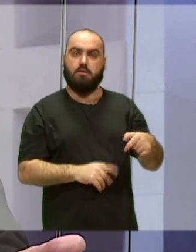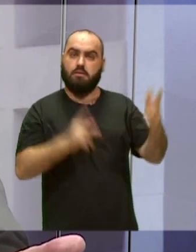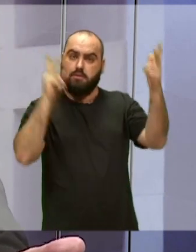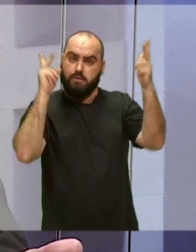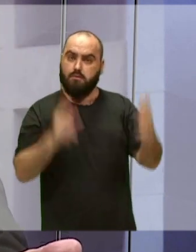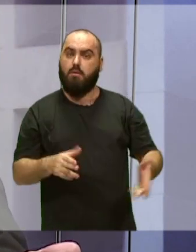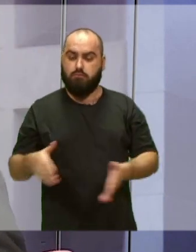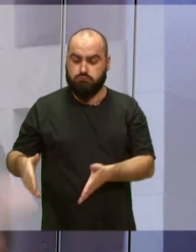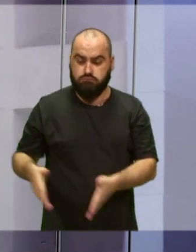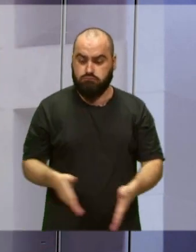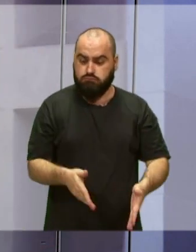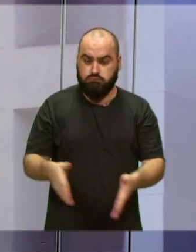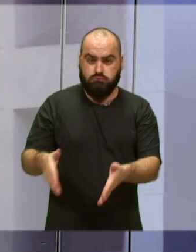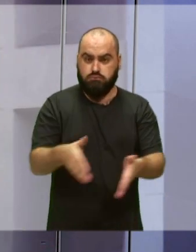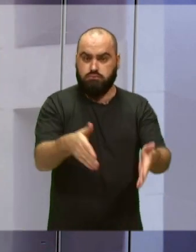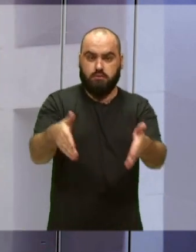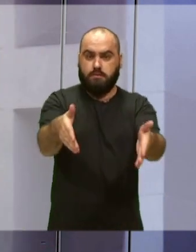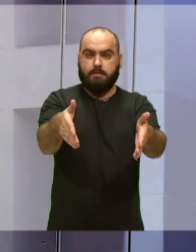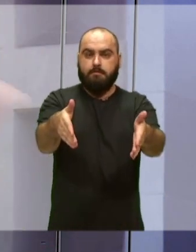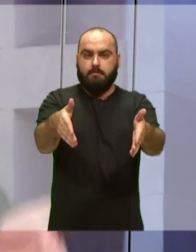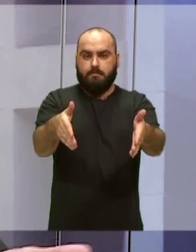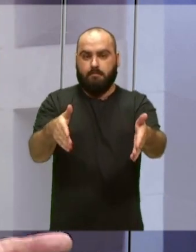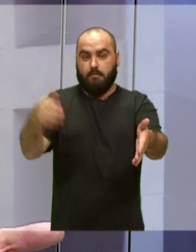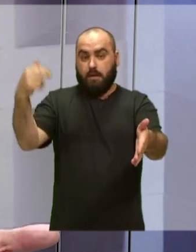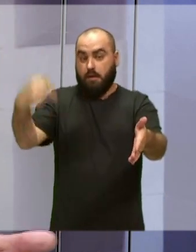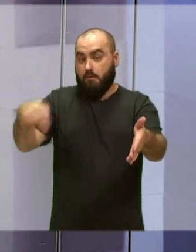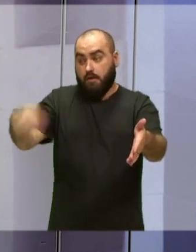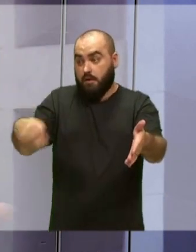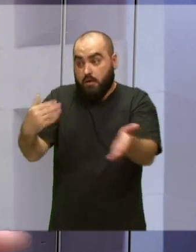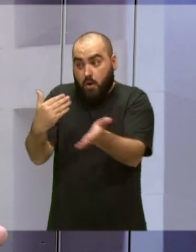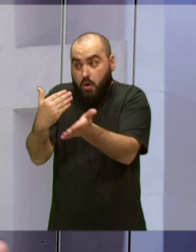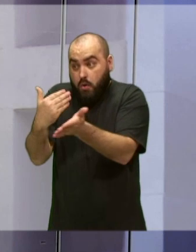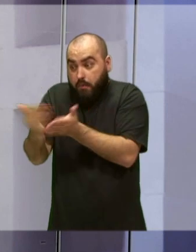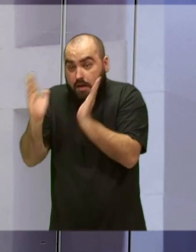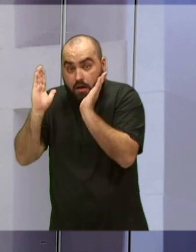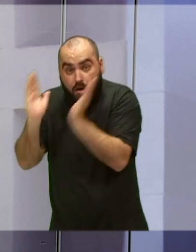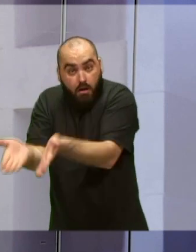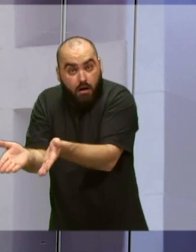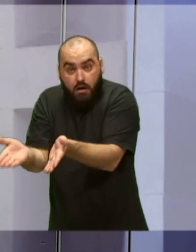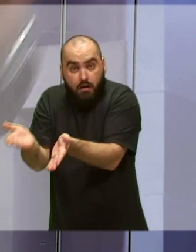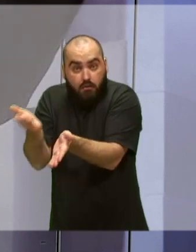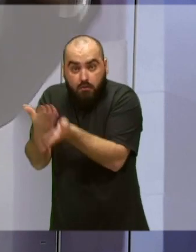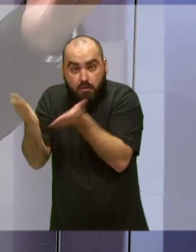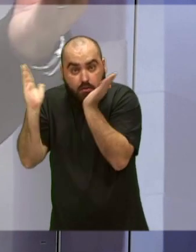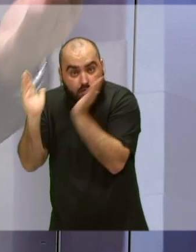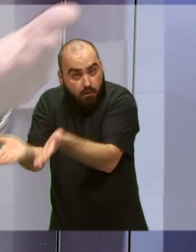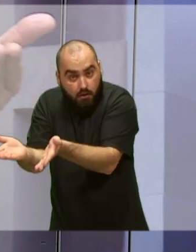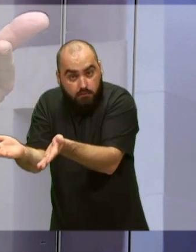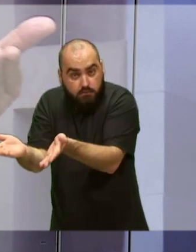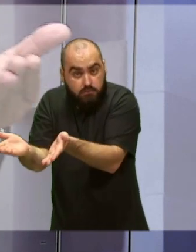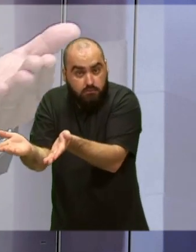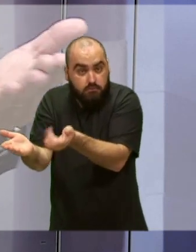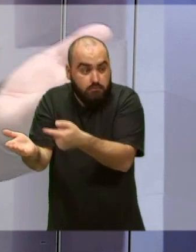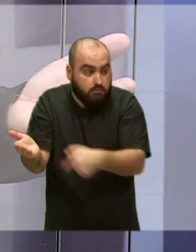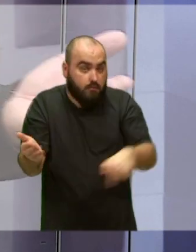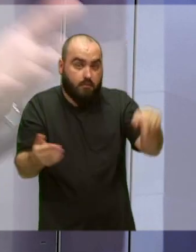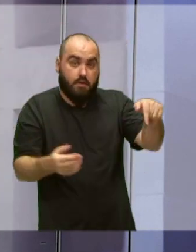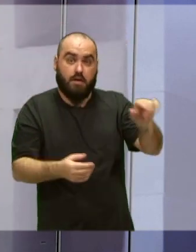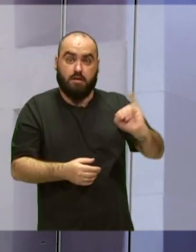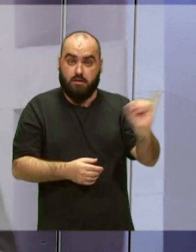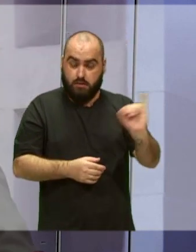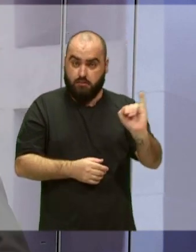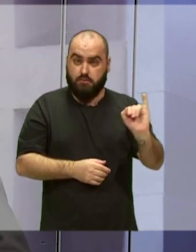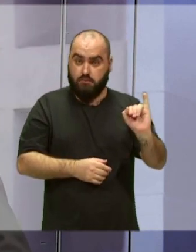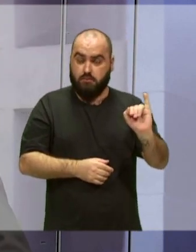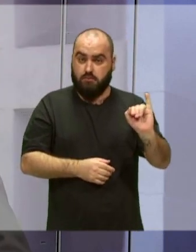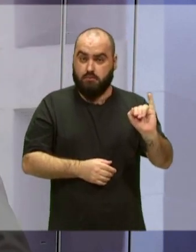canal é um bebê Navegantes é um bebê na nossa frente um bebê de fralda nós estamos aqui para ter uma ideia os